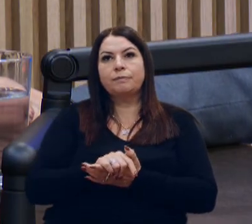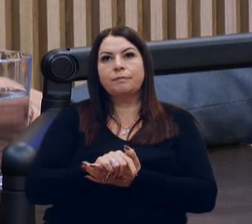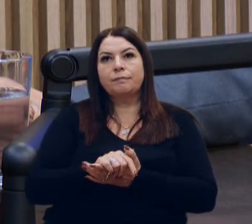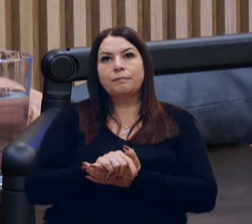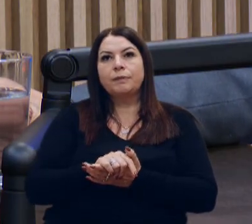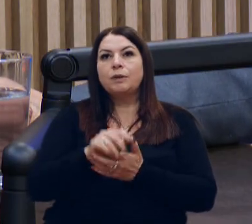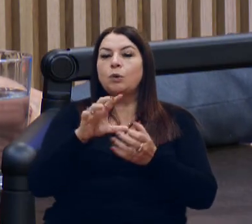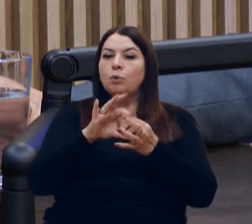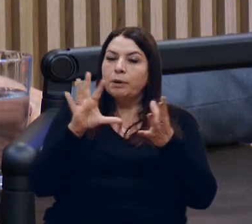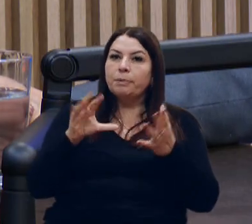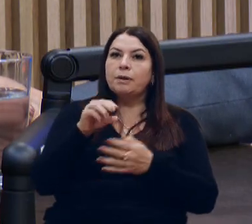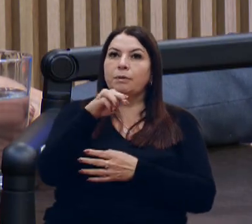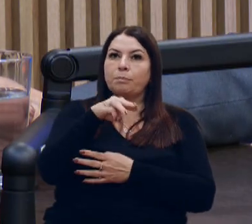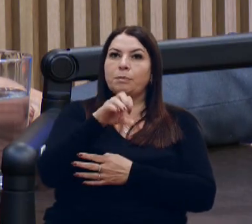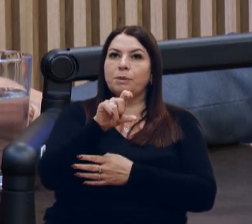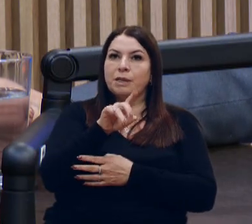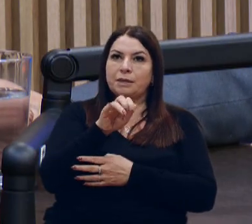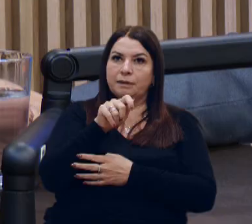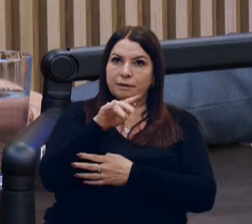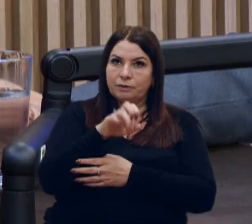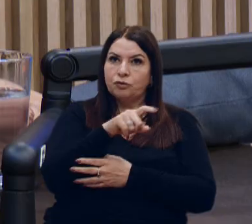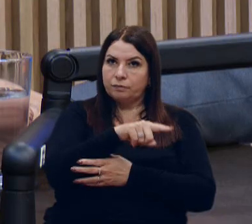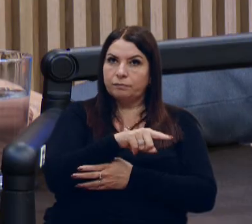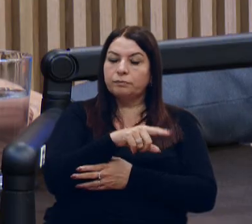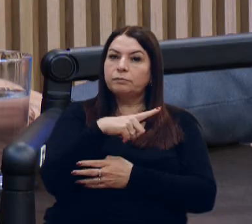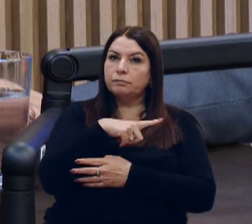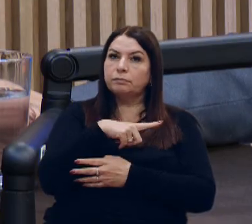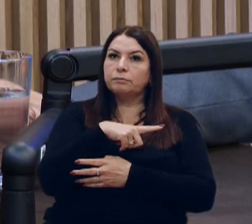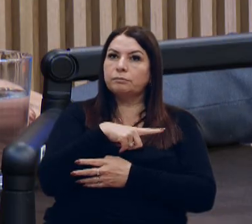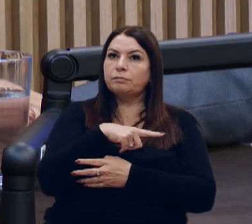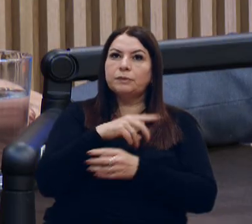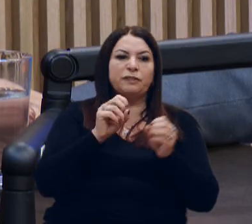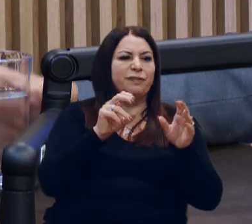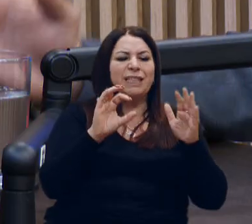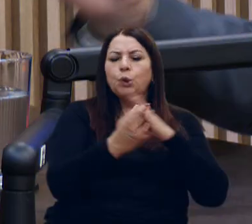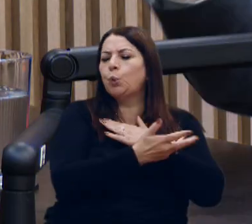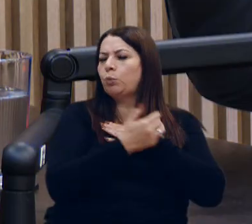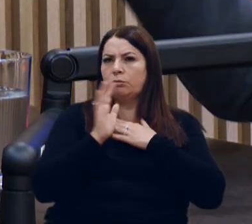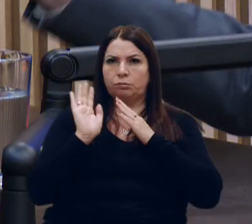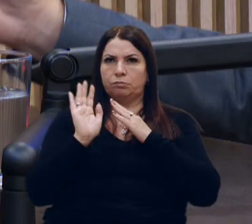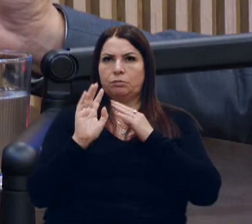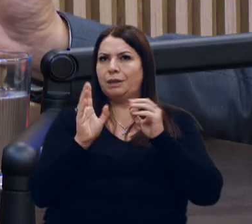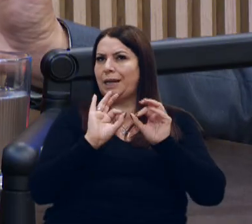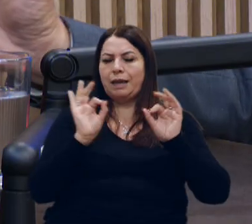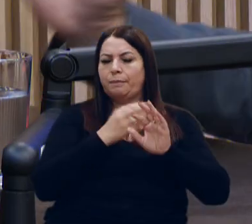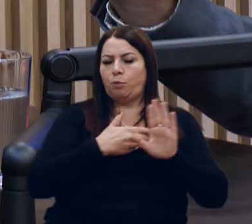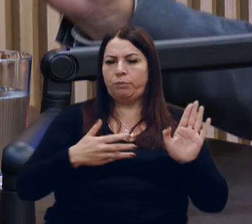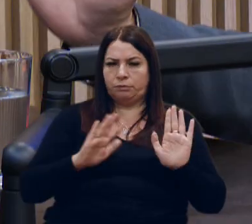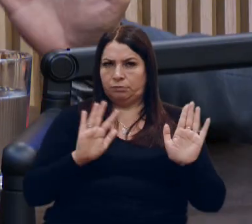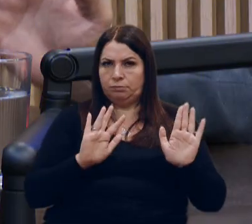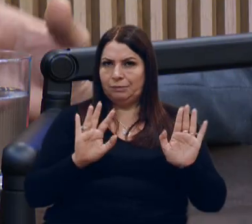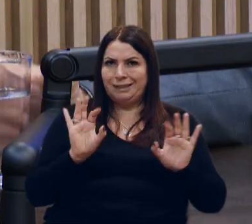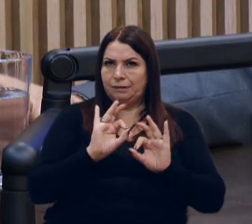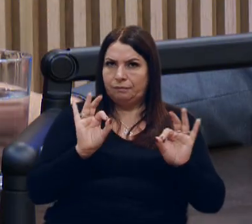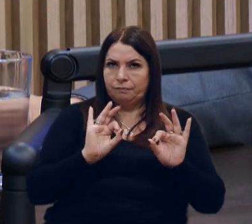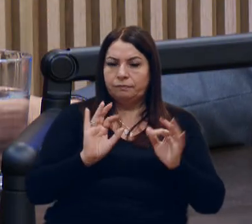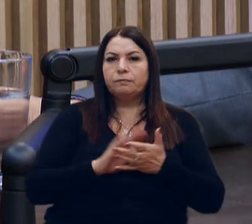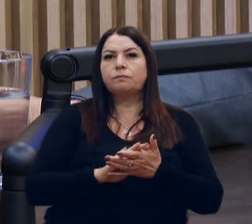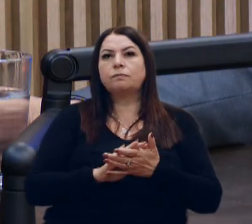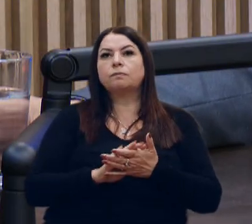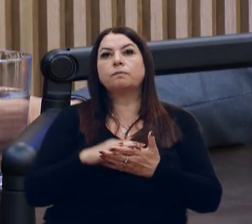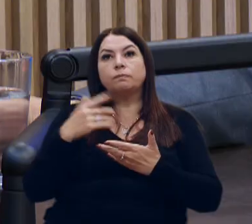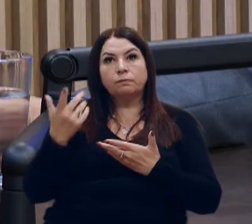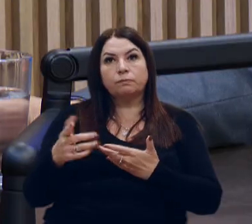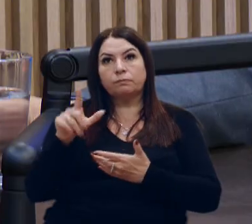o liberal militante é aquele que quer privatizar tudo. Ele não quer nada público, tá? Nada.